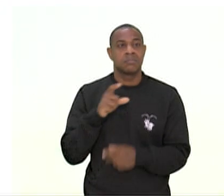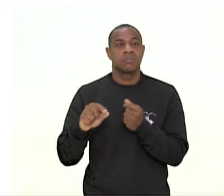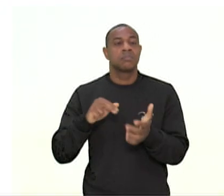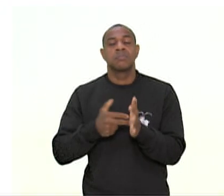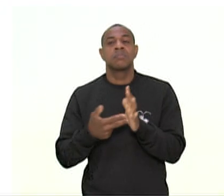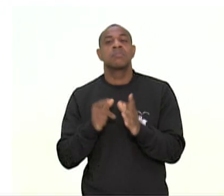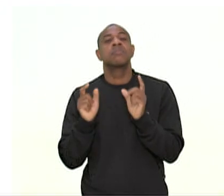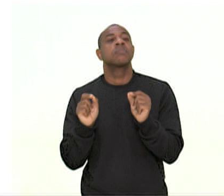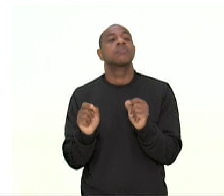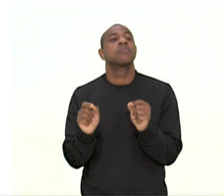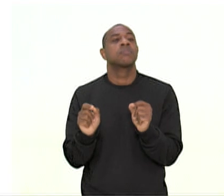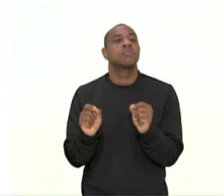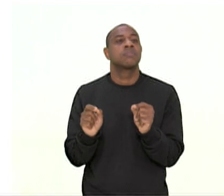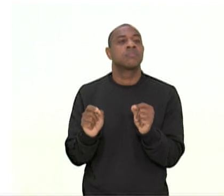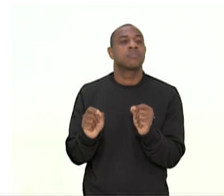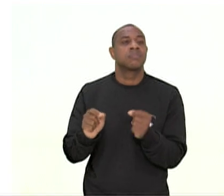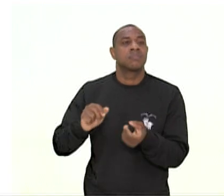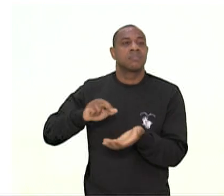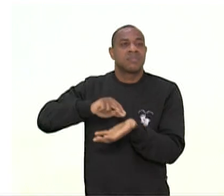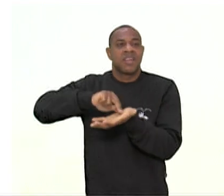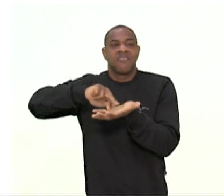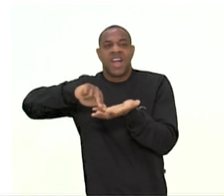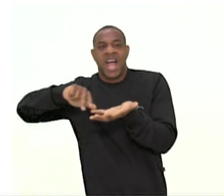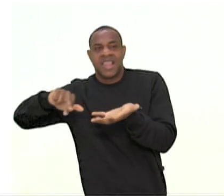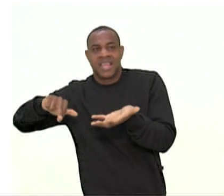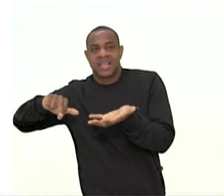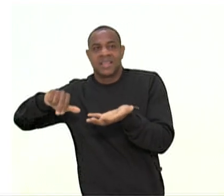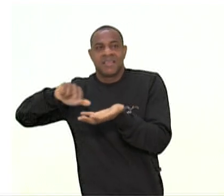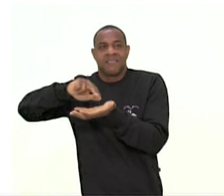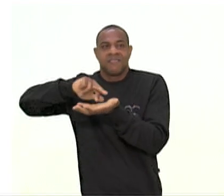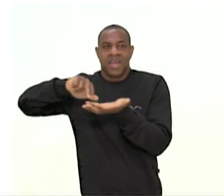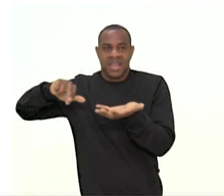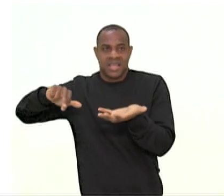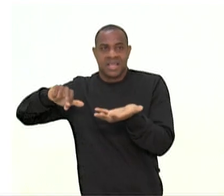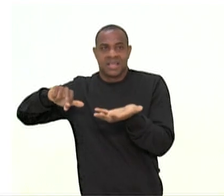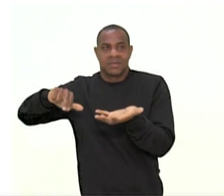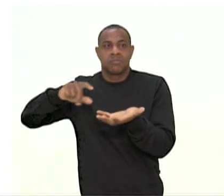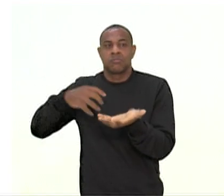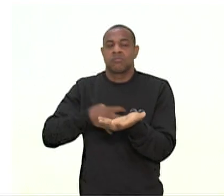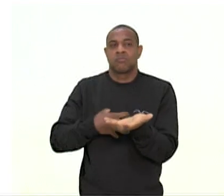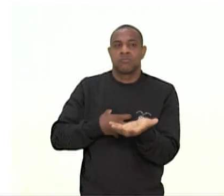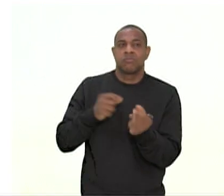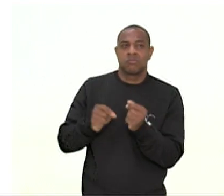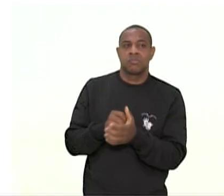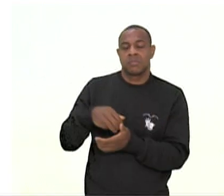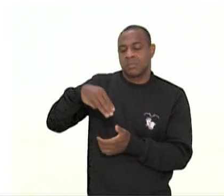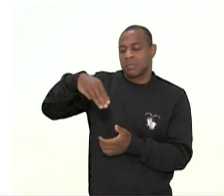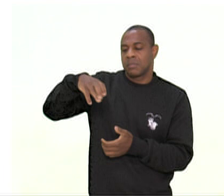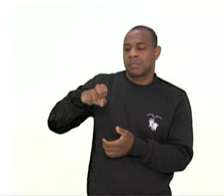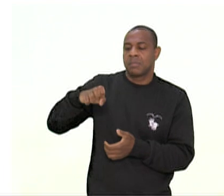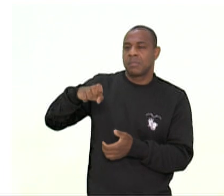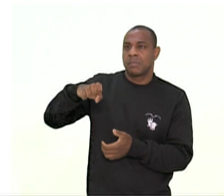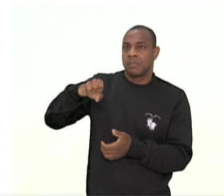Ela é a forma completa dela, tá? Ela não é um plural, é a palavra menos, ok?